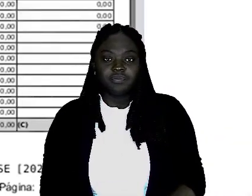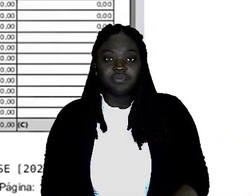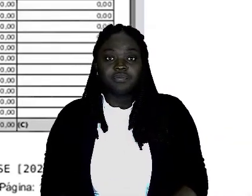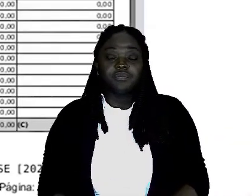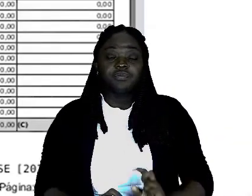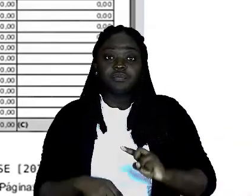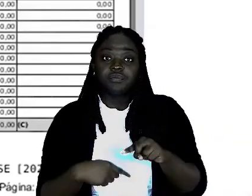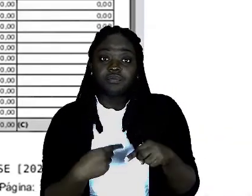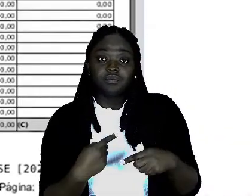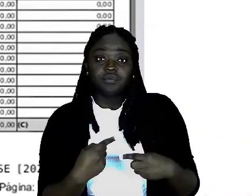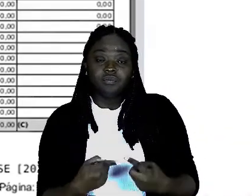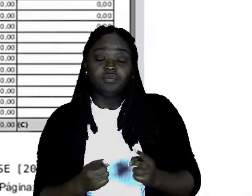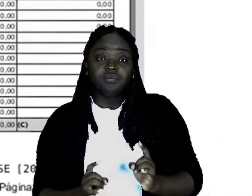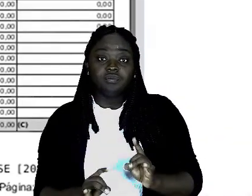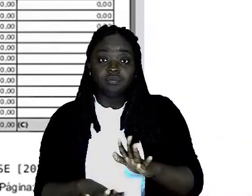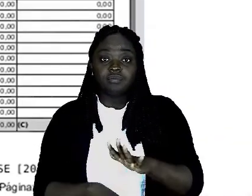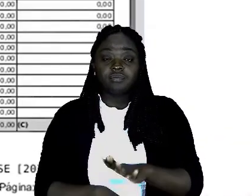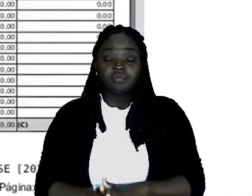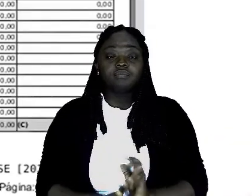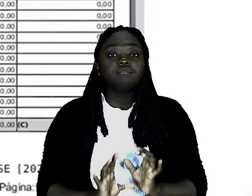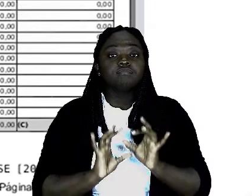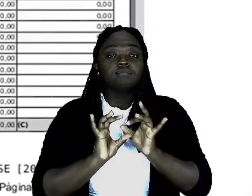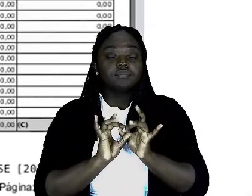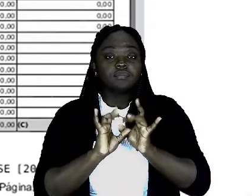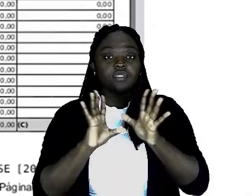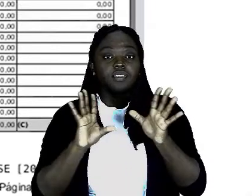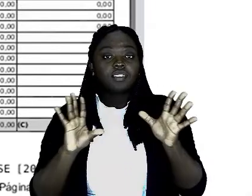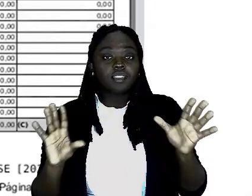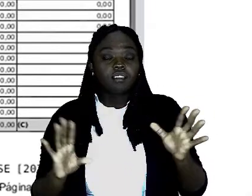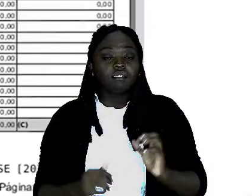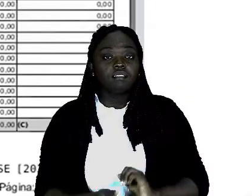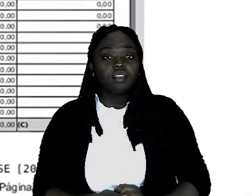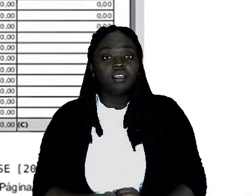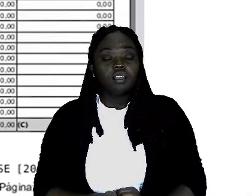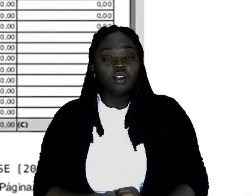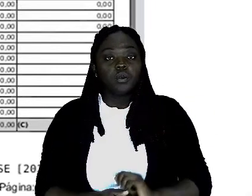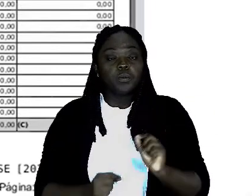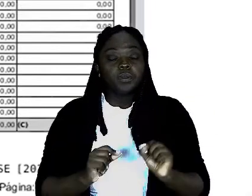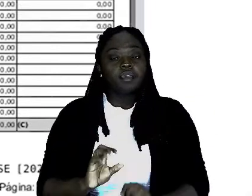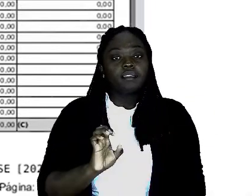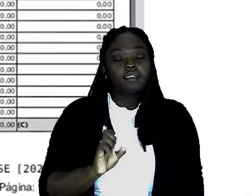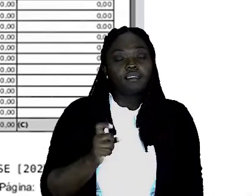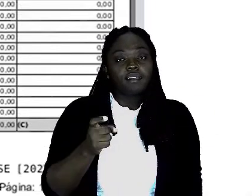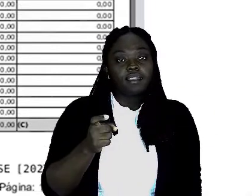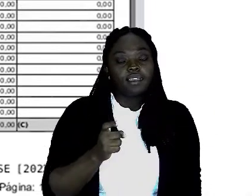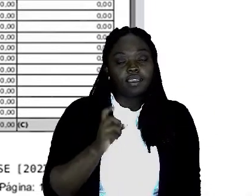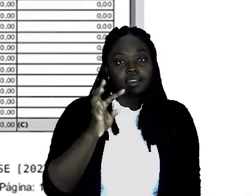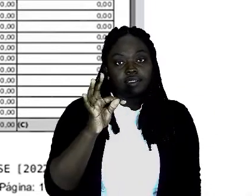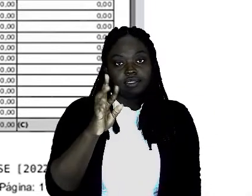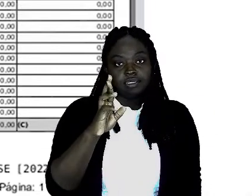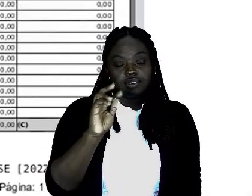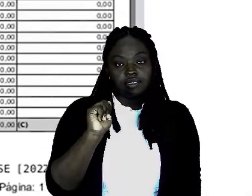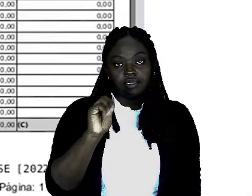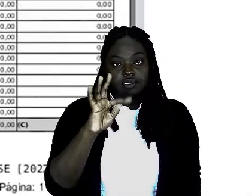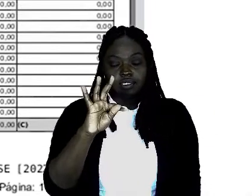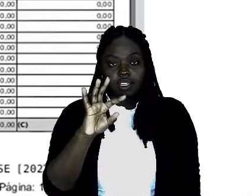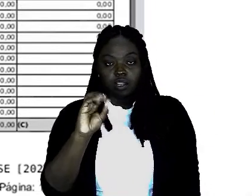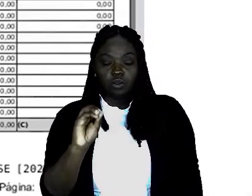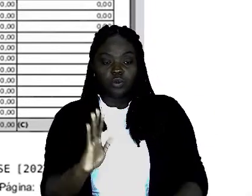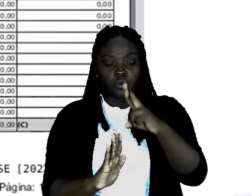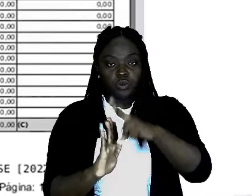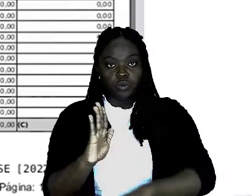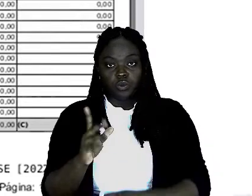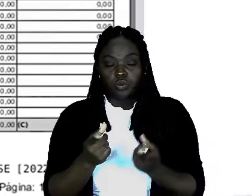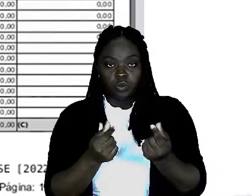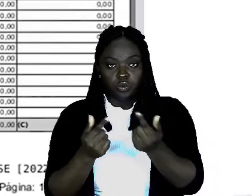Após o envio do arquivo, será disponibilizado o extrato do relatório financeiro ou da prestação